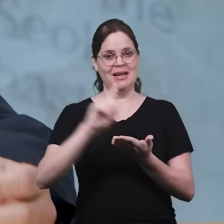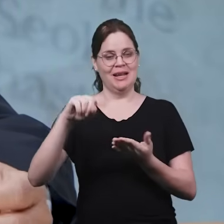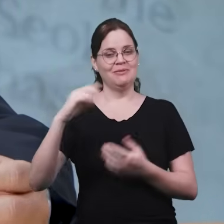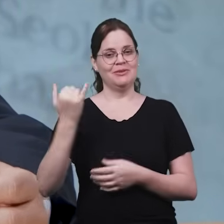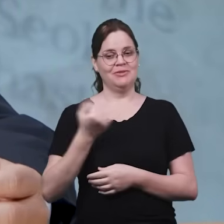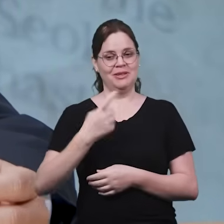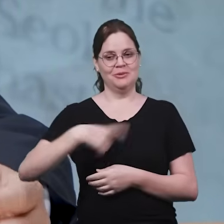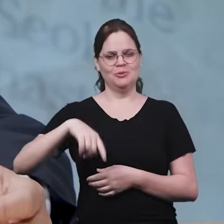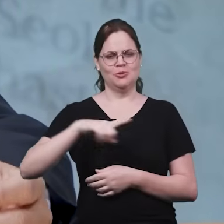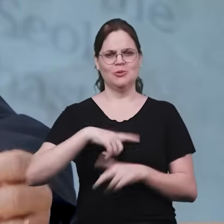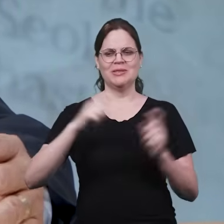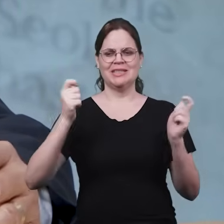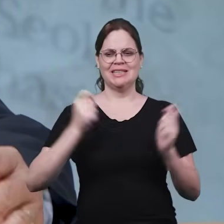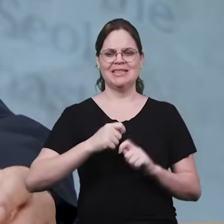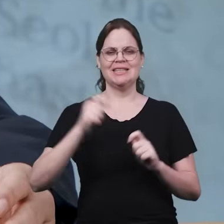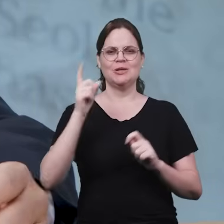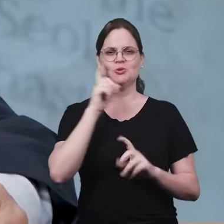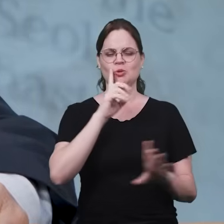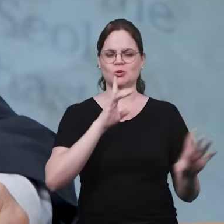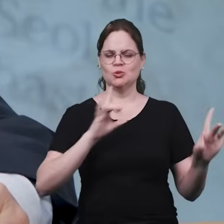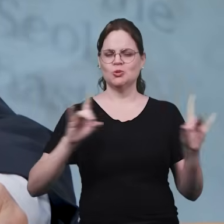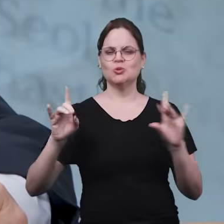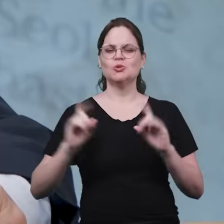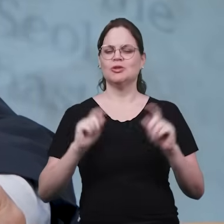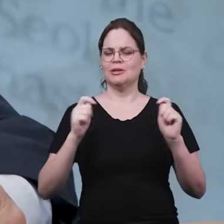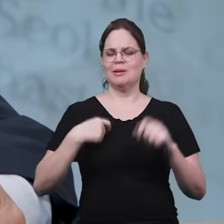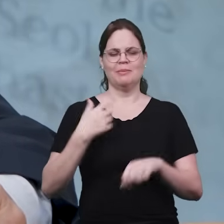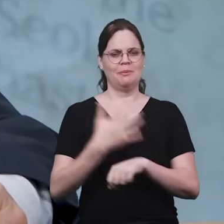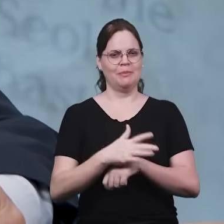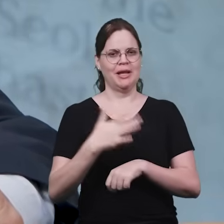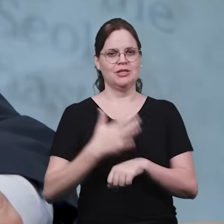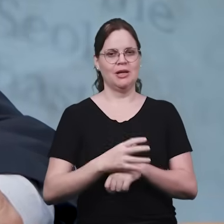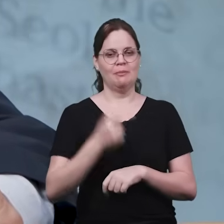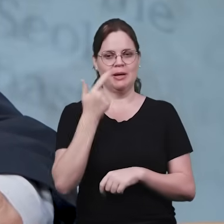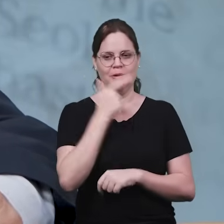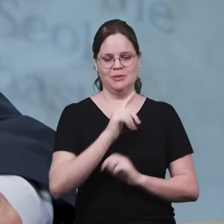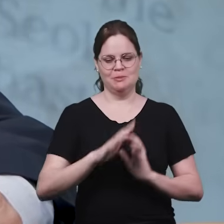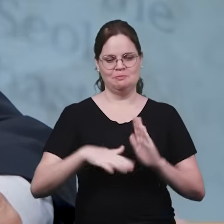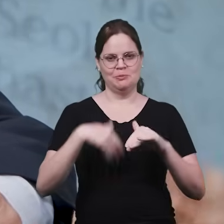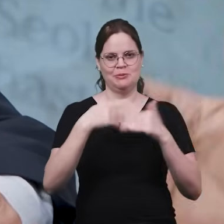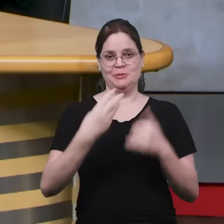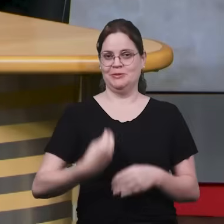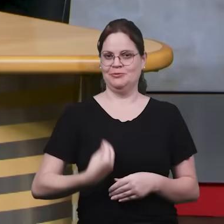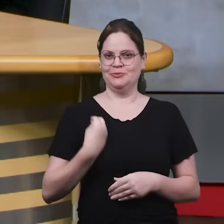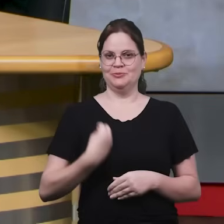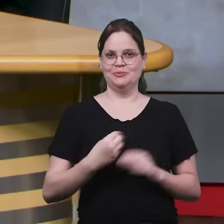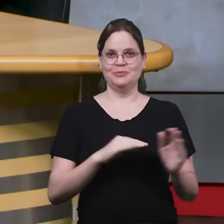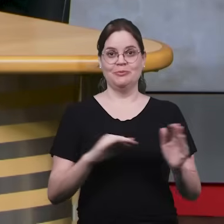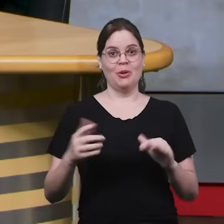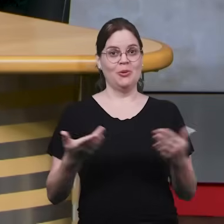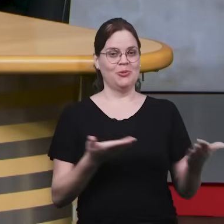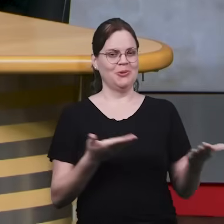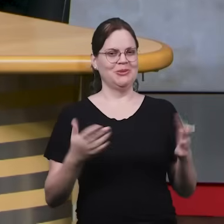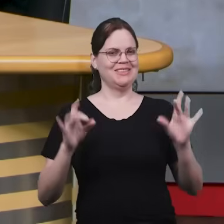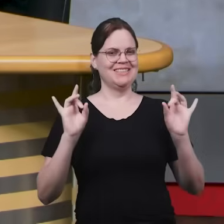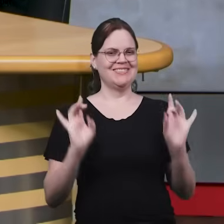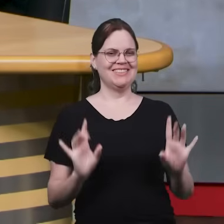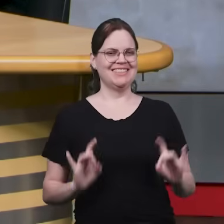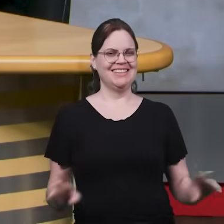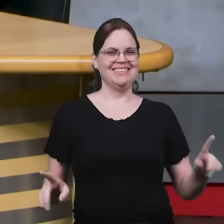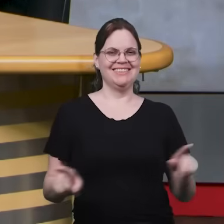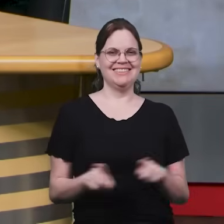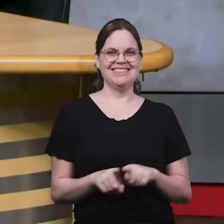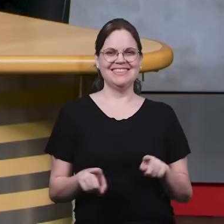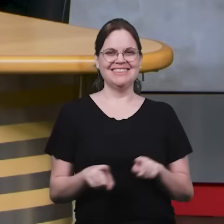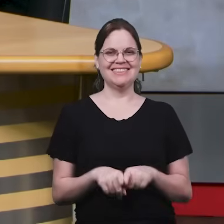podem ser aplicados no nosso dia a dia tranquilamente para a melhoria da nossa vida. Mas hoje temos um convidado muito